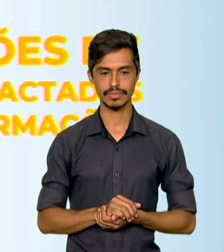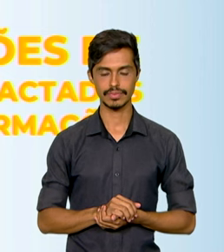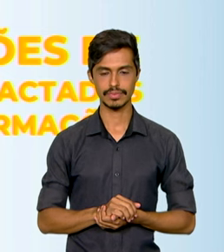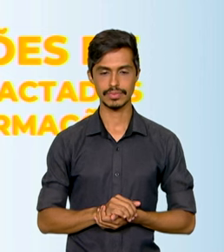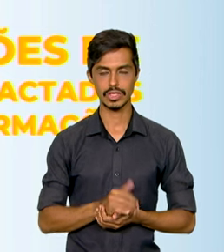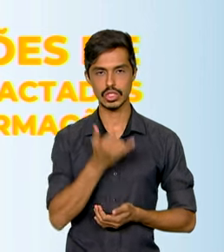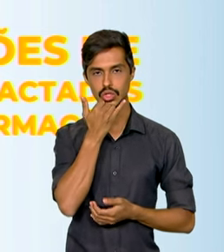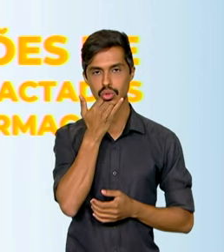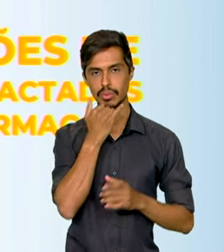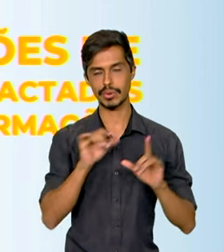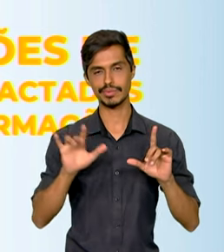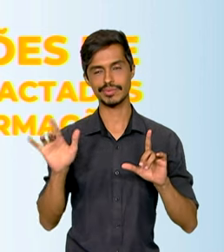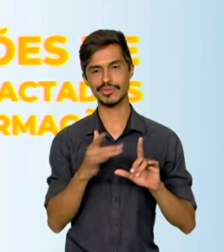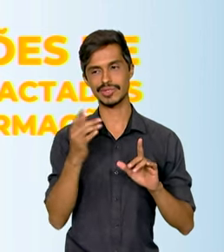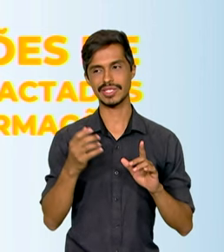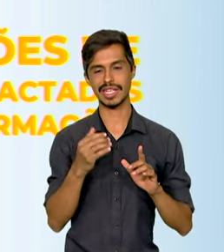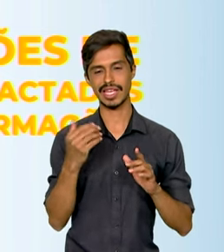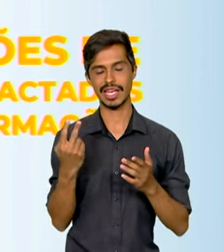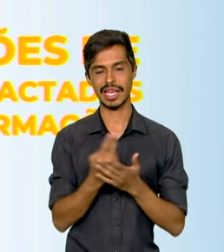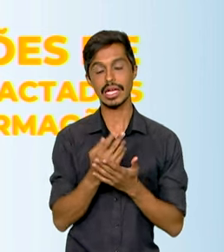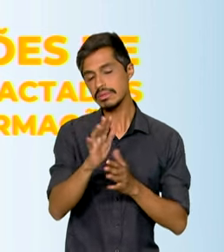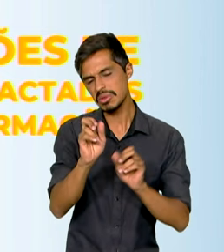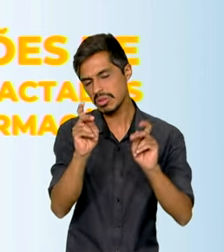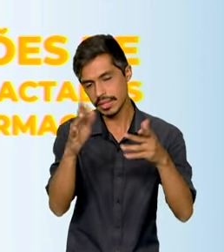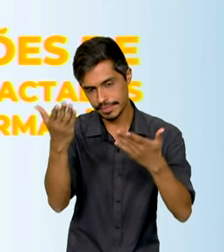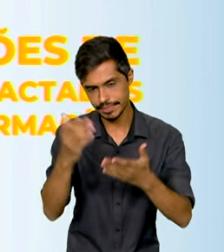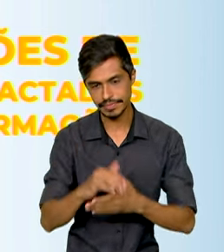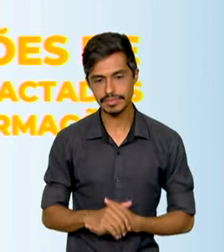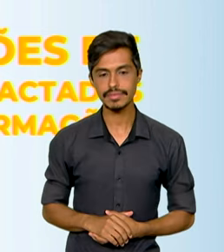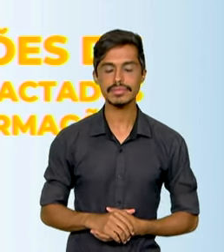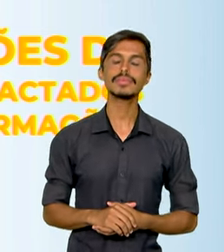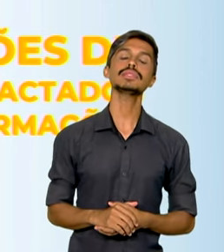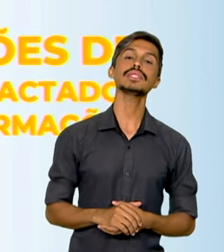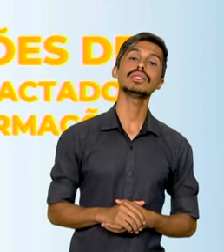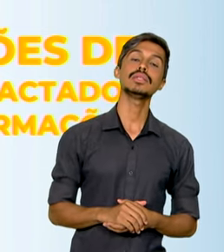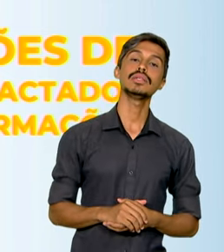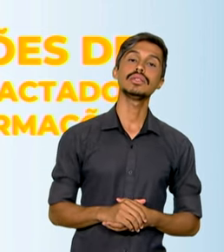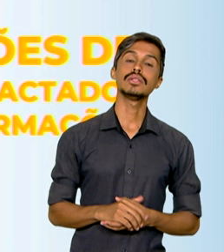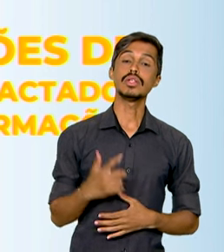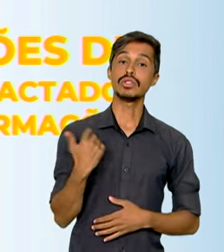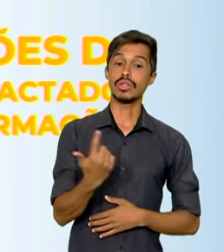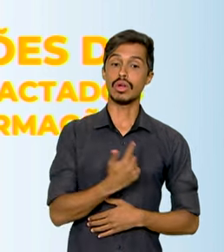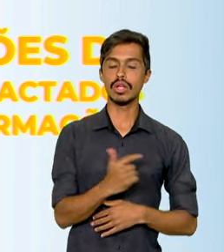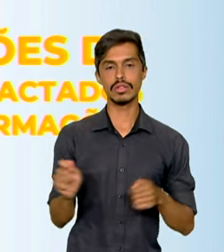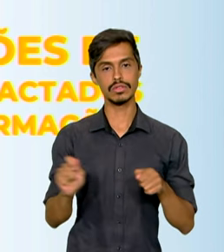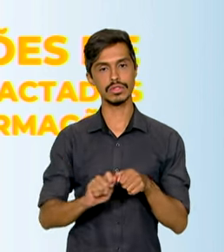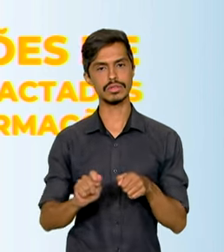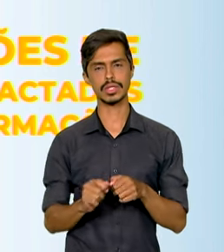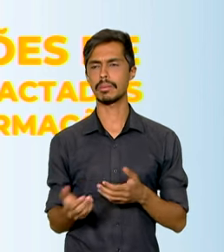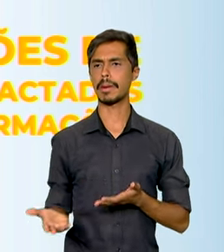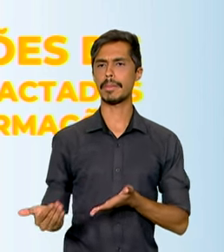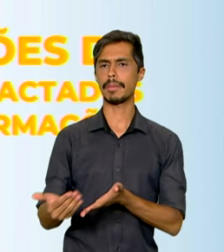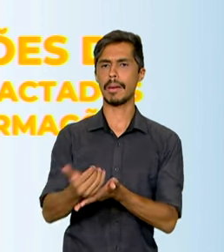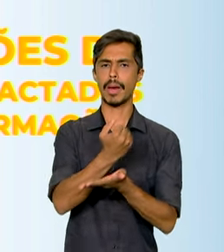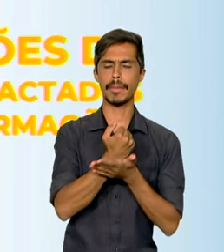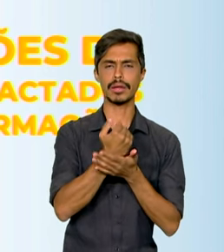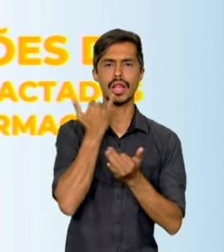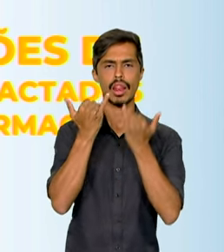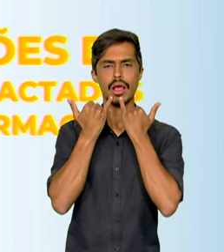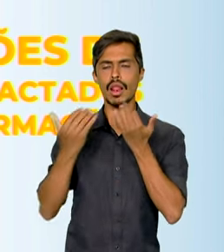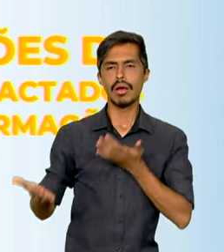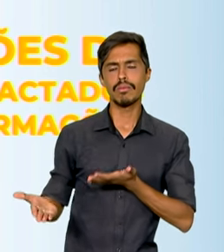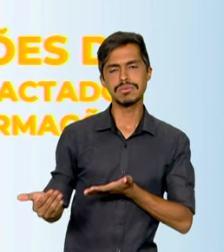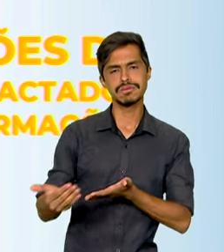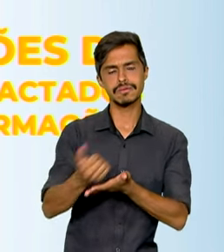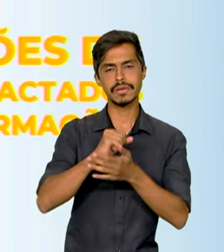Eu acho que eu passei um slidezinho. Ah, tá bom. Então, nós fizemos um levantamento das informações